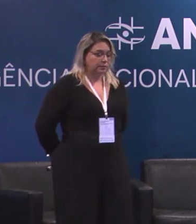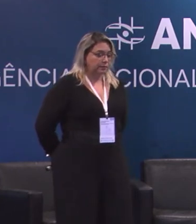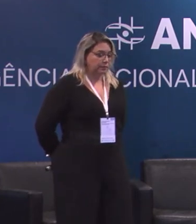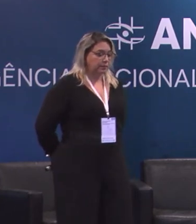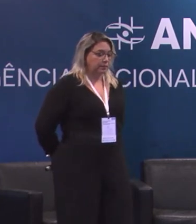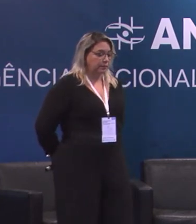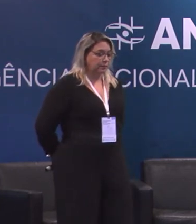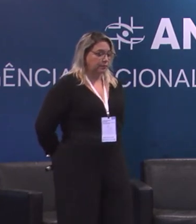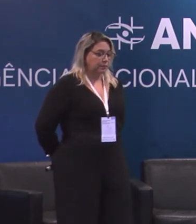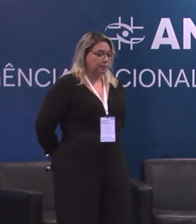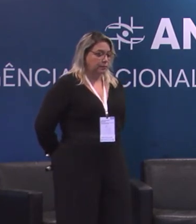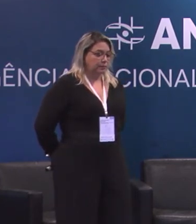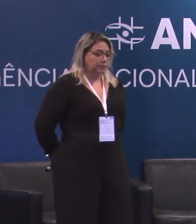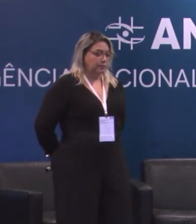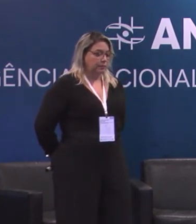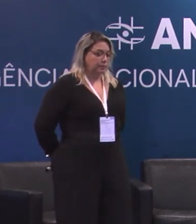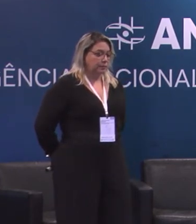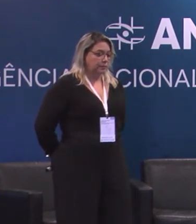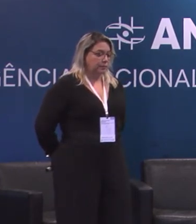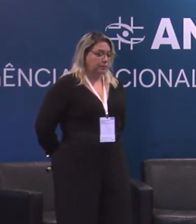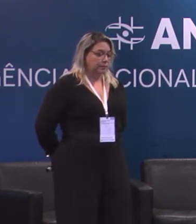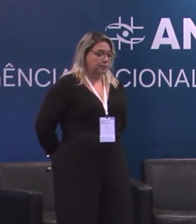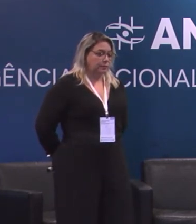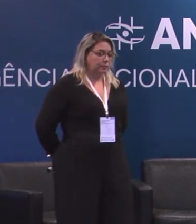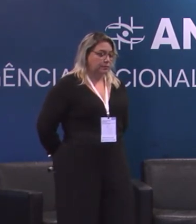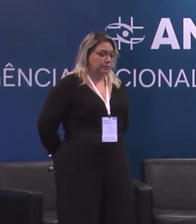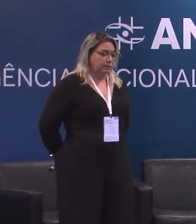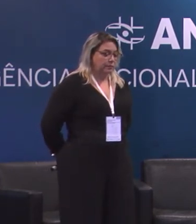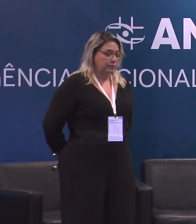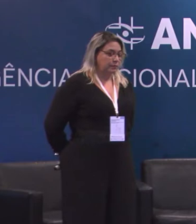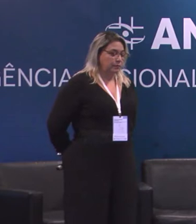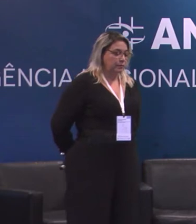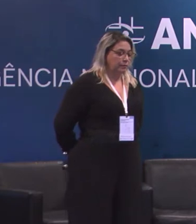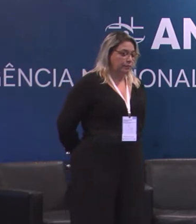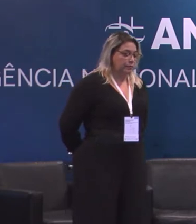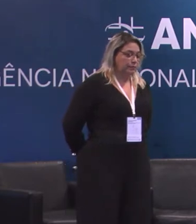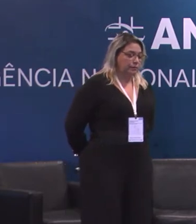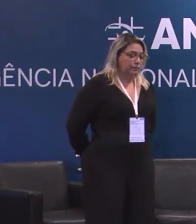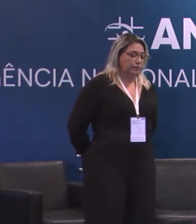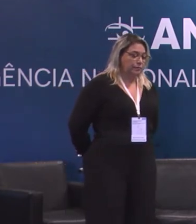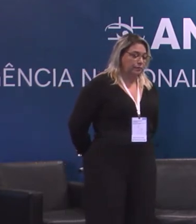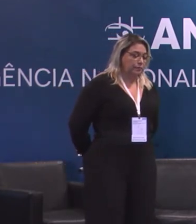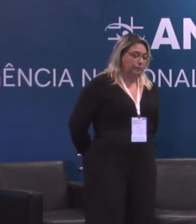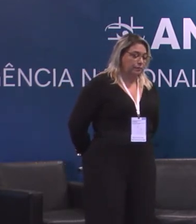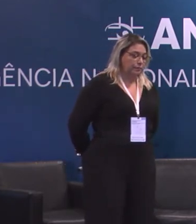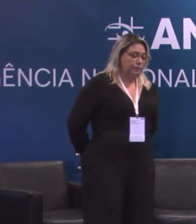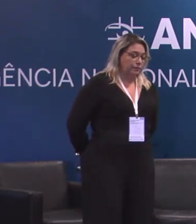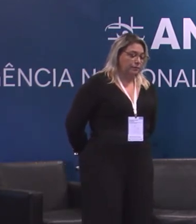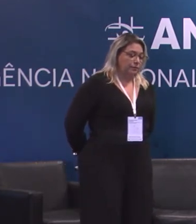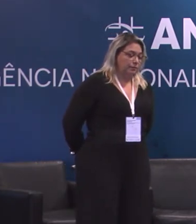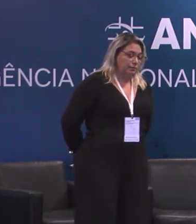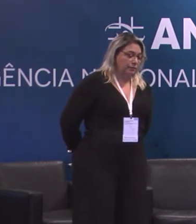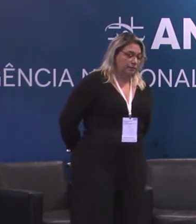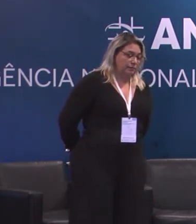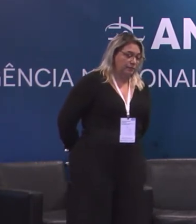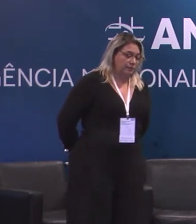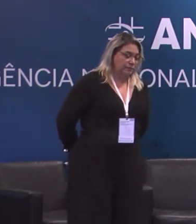Para tirar a sua conclusão, tem que ler o relatório. No relatório tem a lista, a relação de todas as... Esquece o